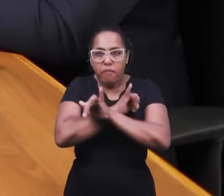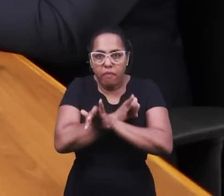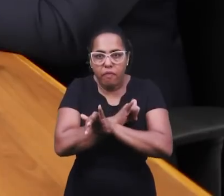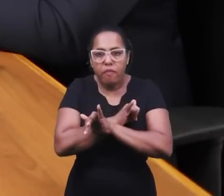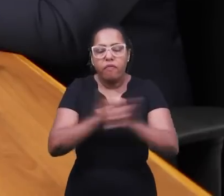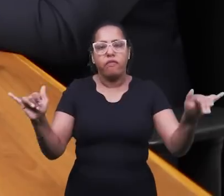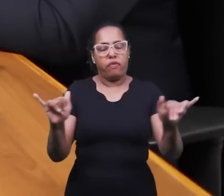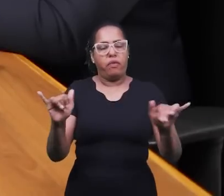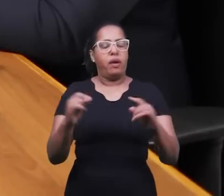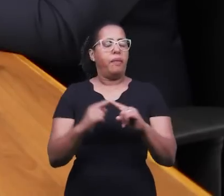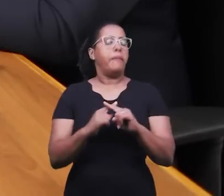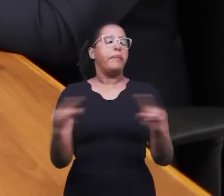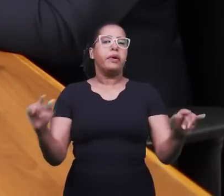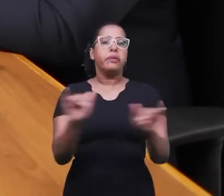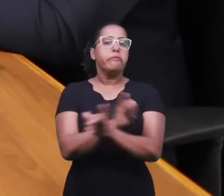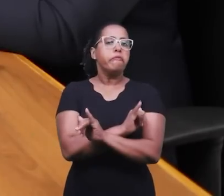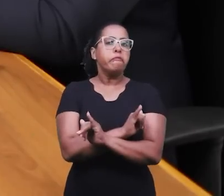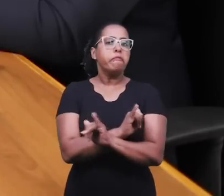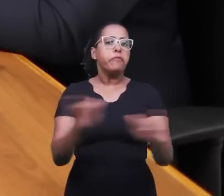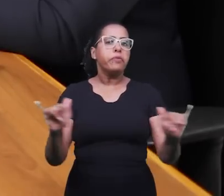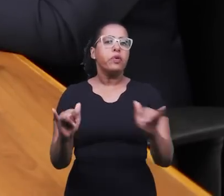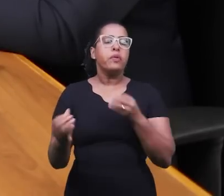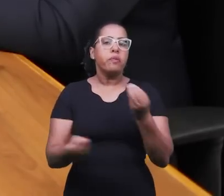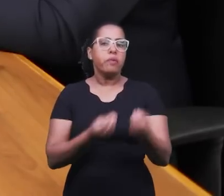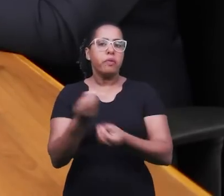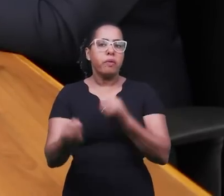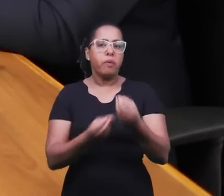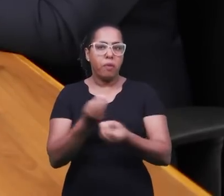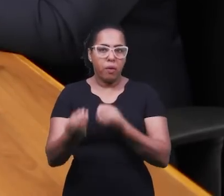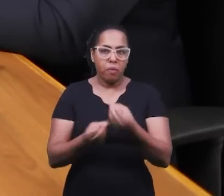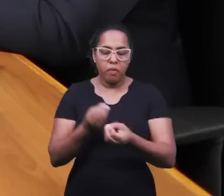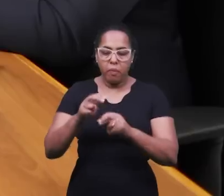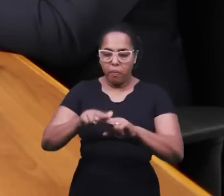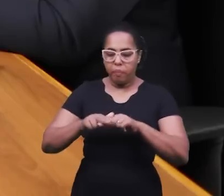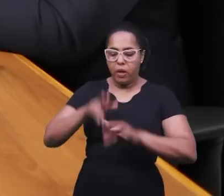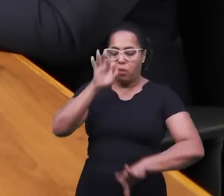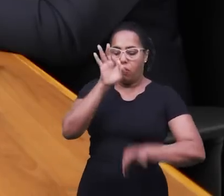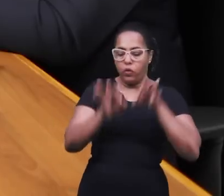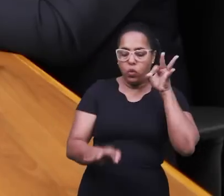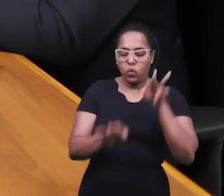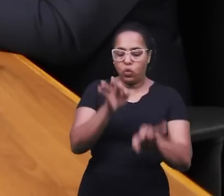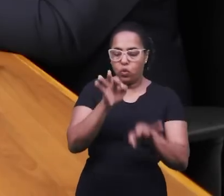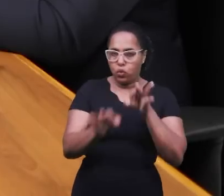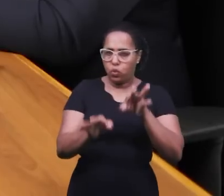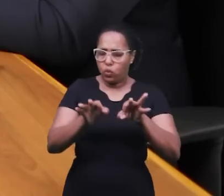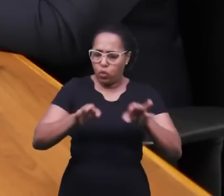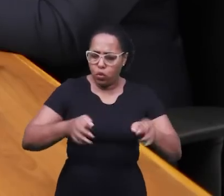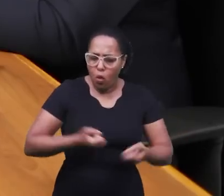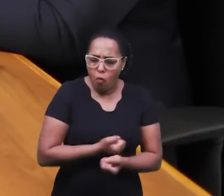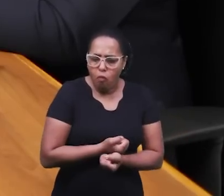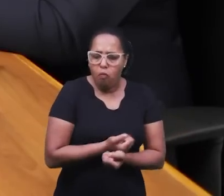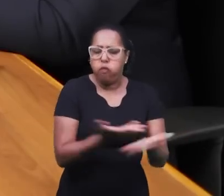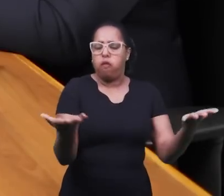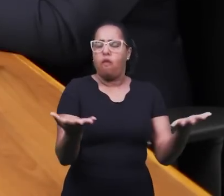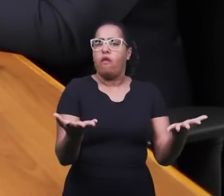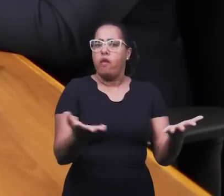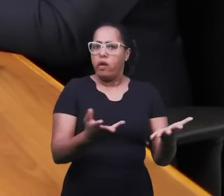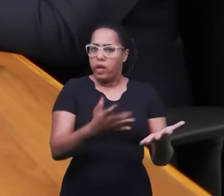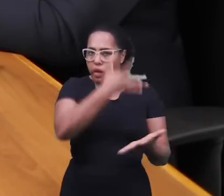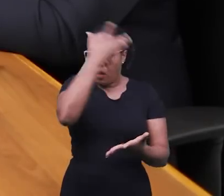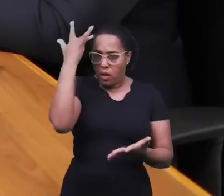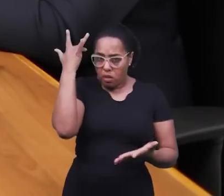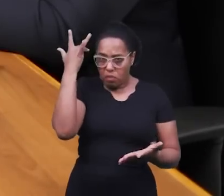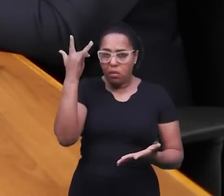Testamento, festas do culto levítico, que uma delas era chamada de Festa das Trombetas, que era exatamente um momento em